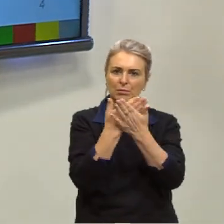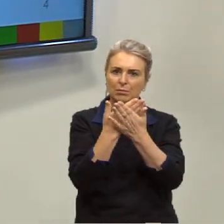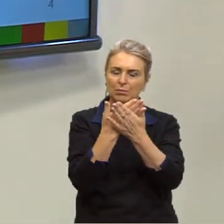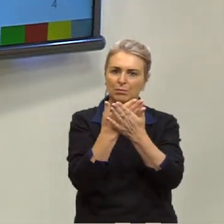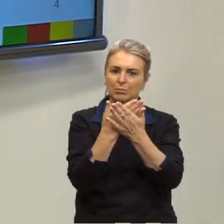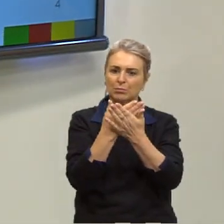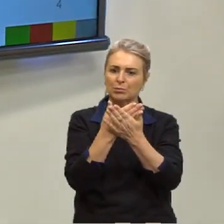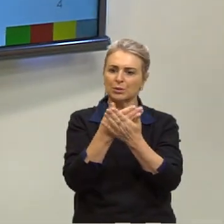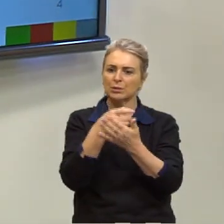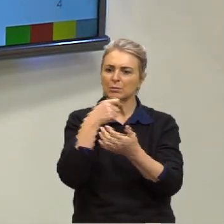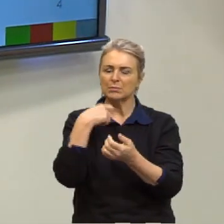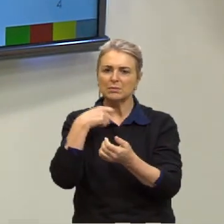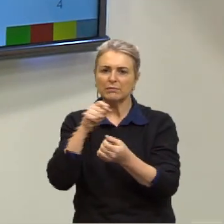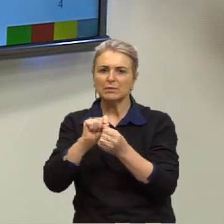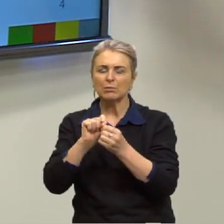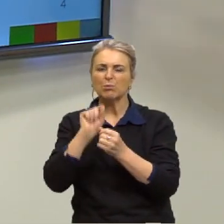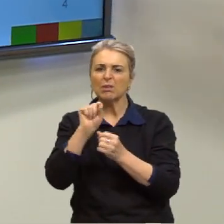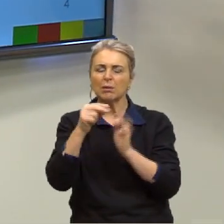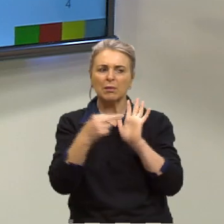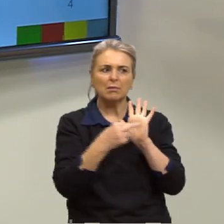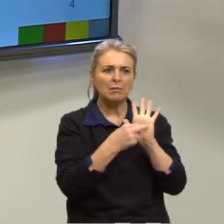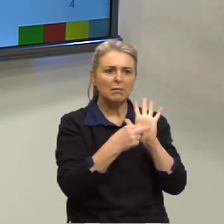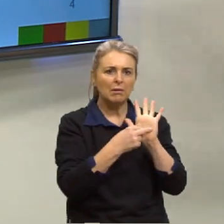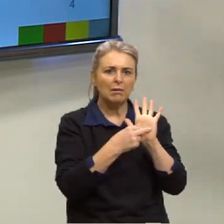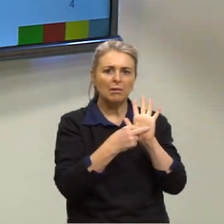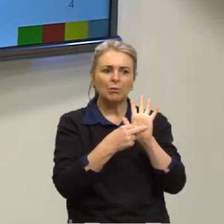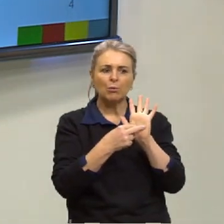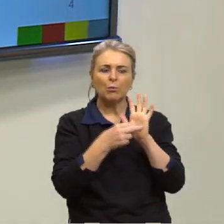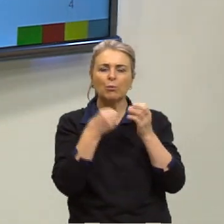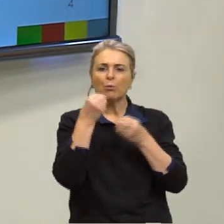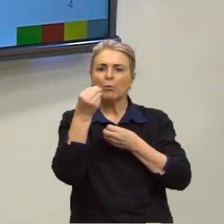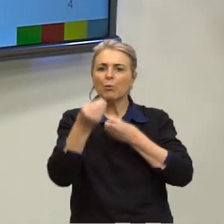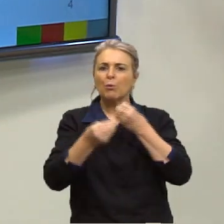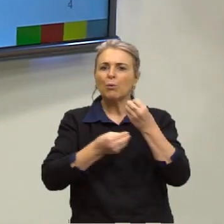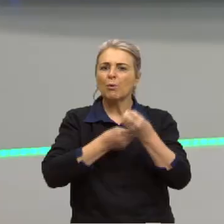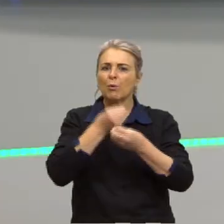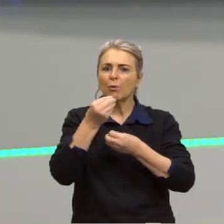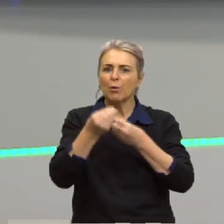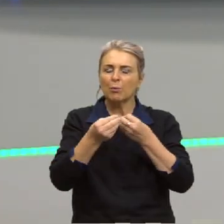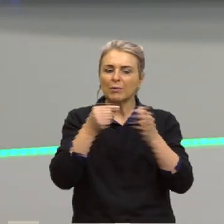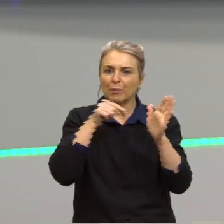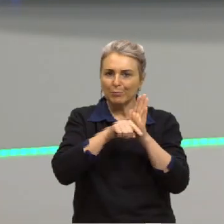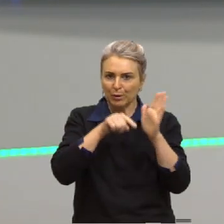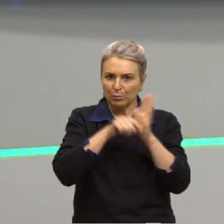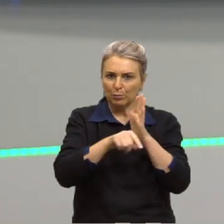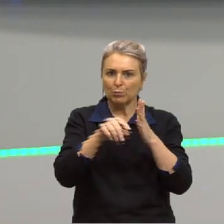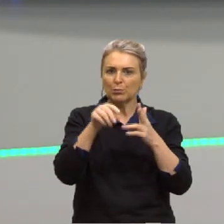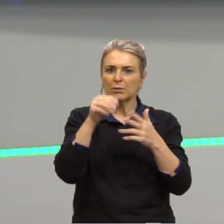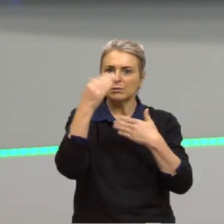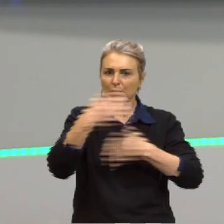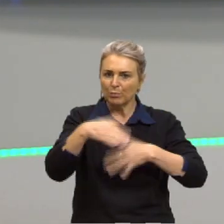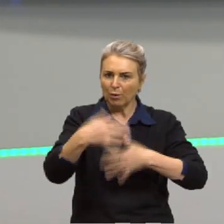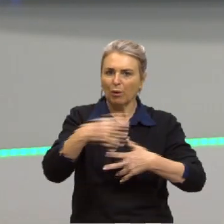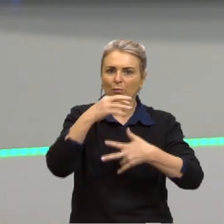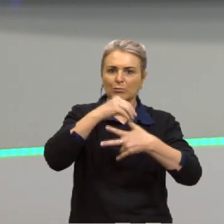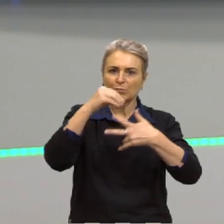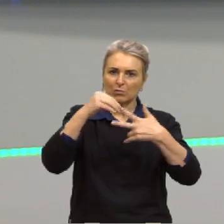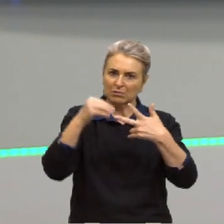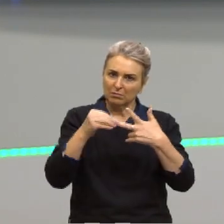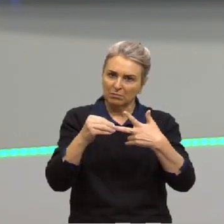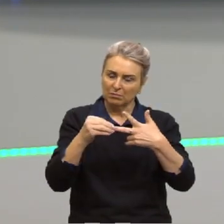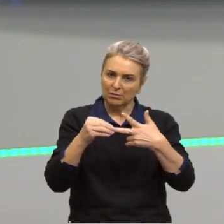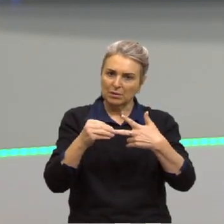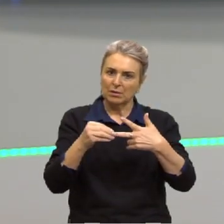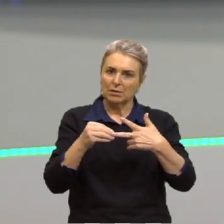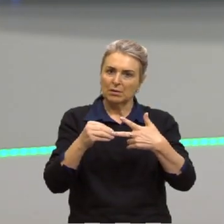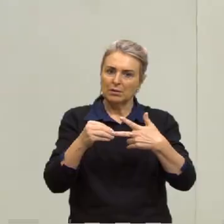precisa fazer para prestar atenção em como isso vai aparecer lá nas nossas questões do Enem. Existem algumas